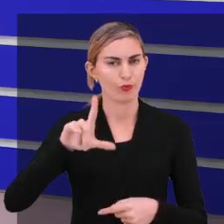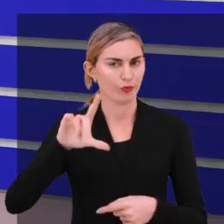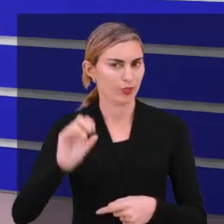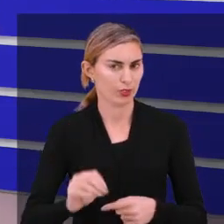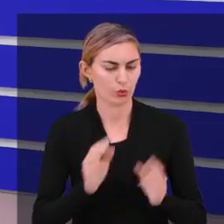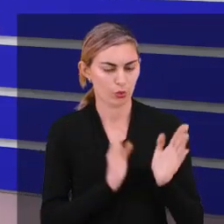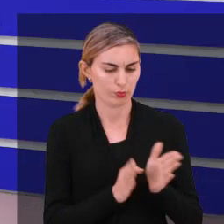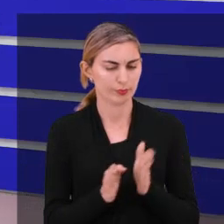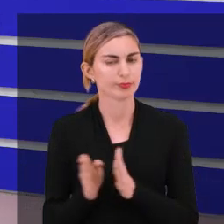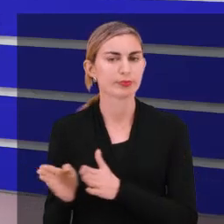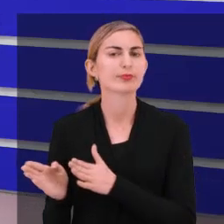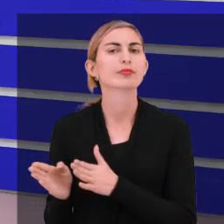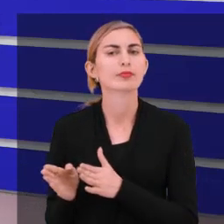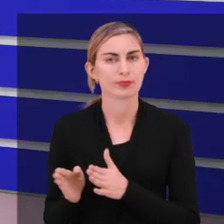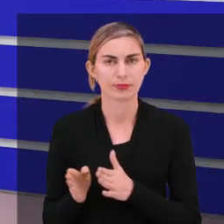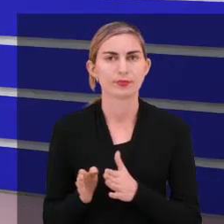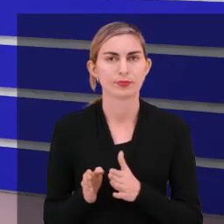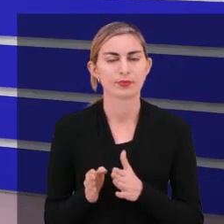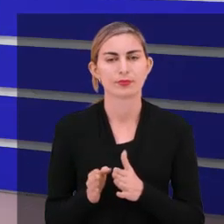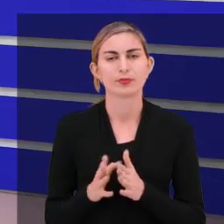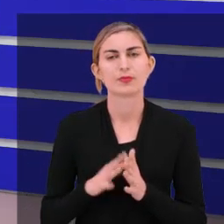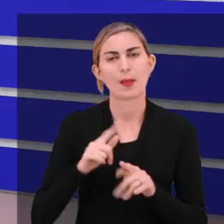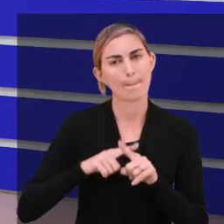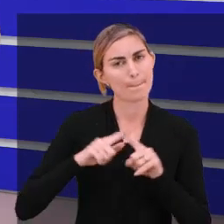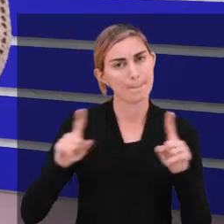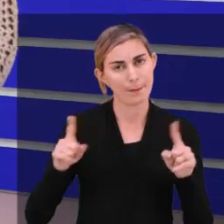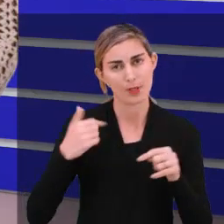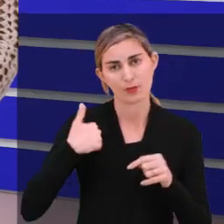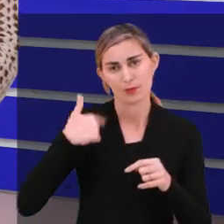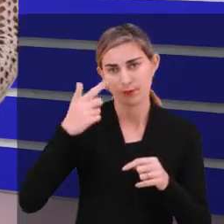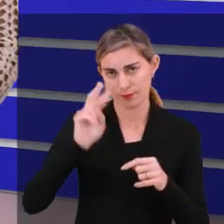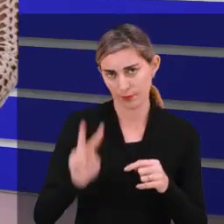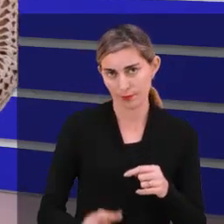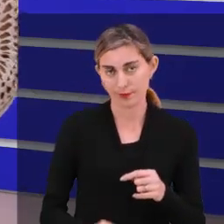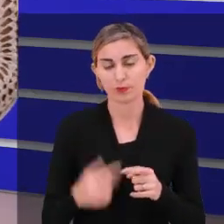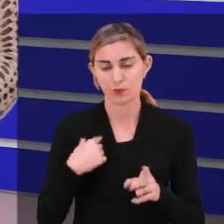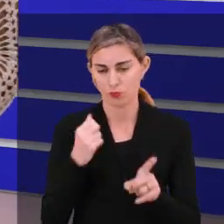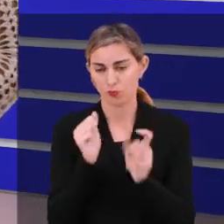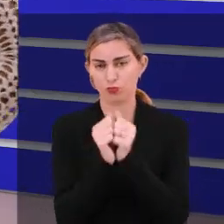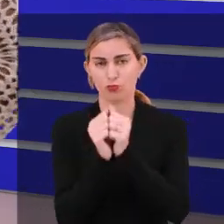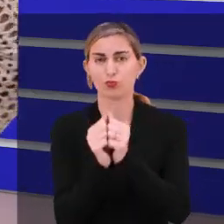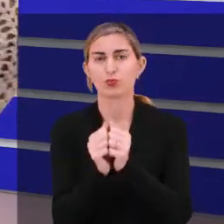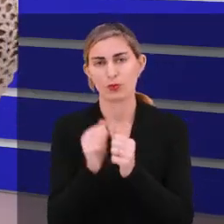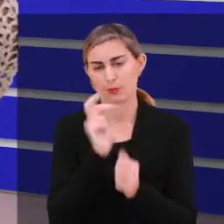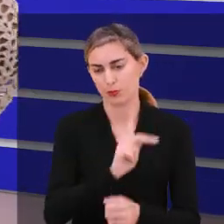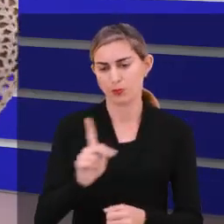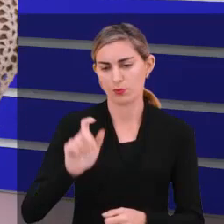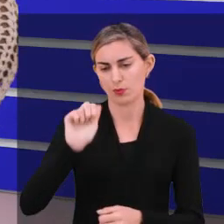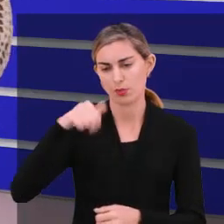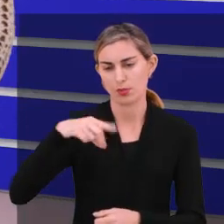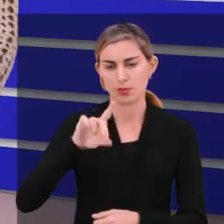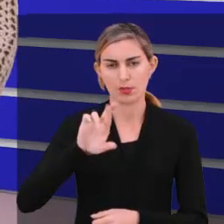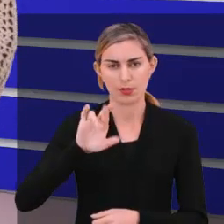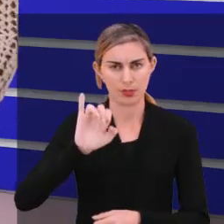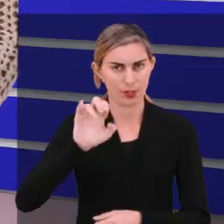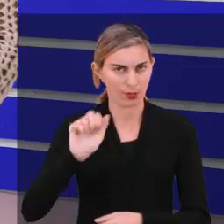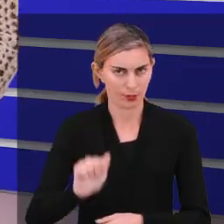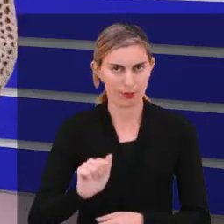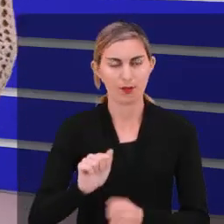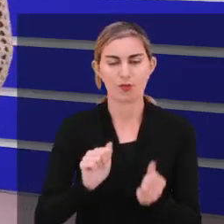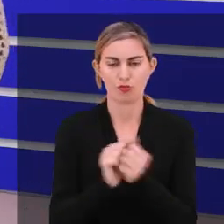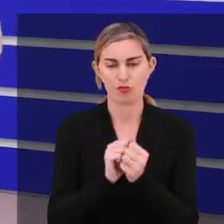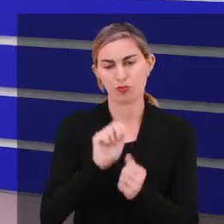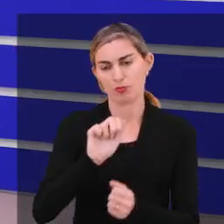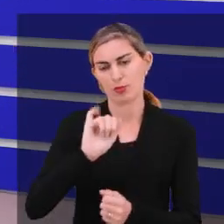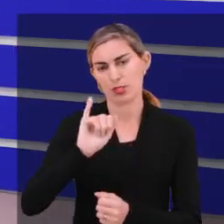conflito organizacional. Mais uma vez estamos aqui com a professora Andréia e com o Dr.